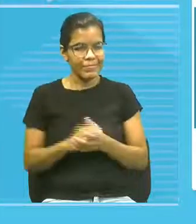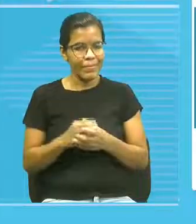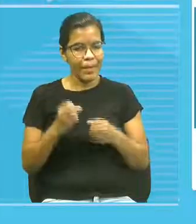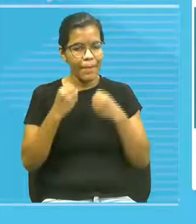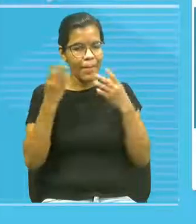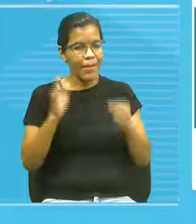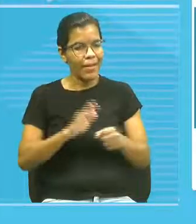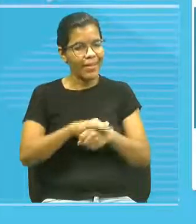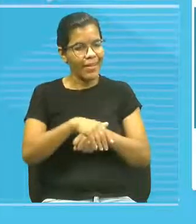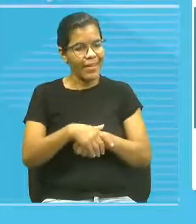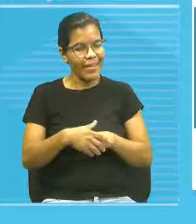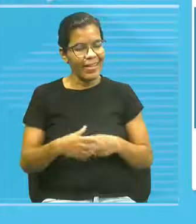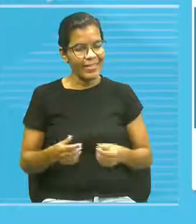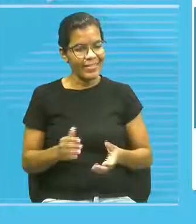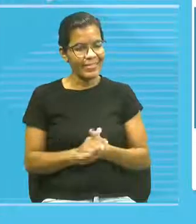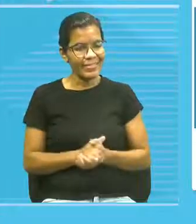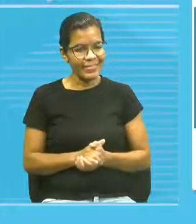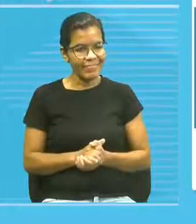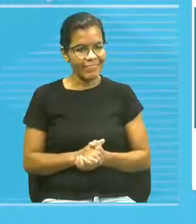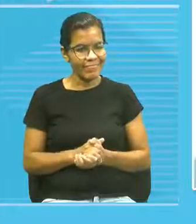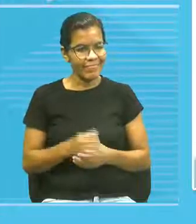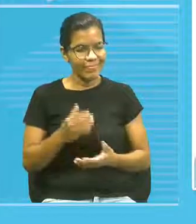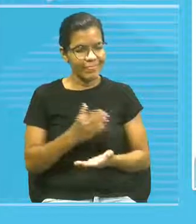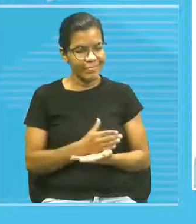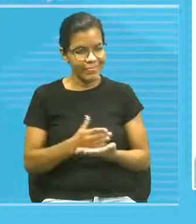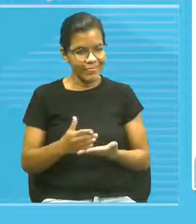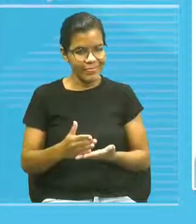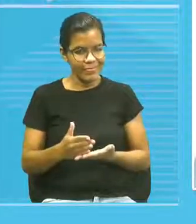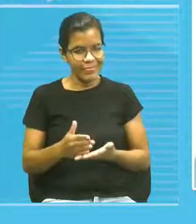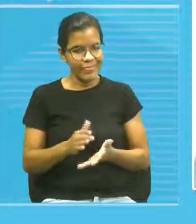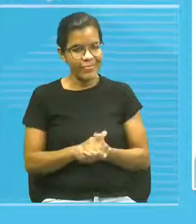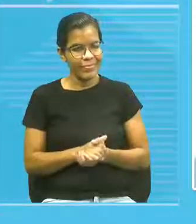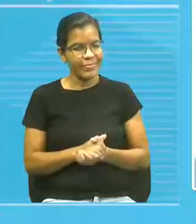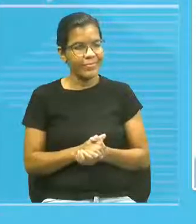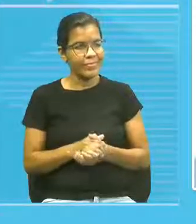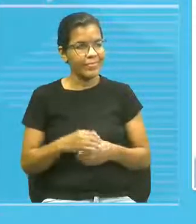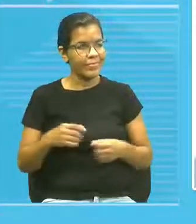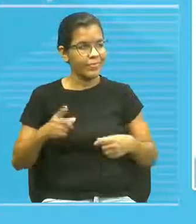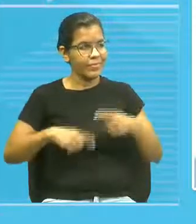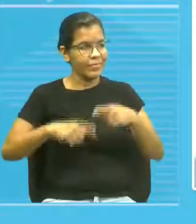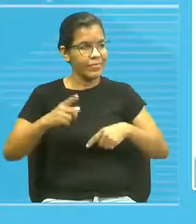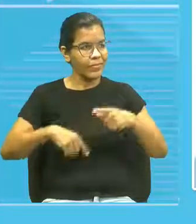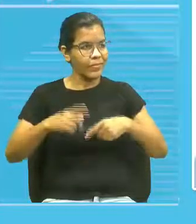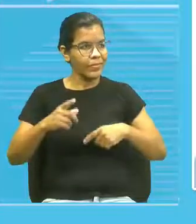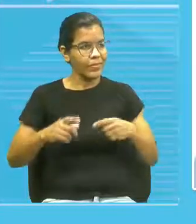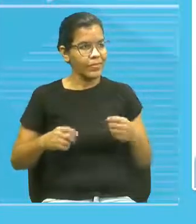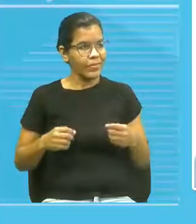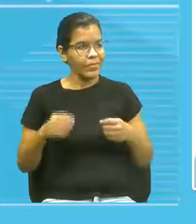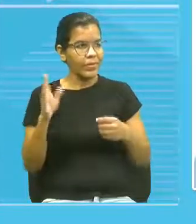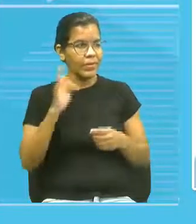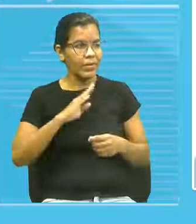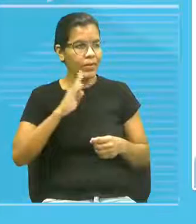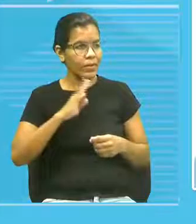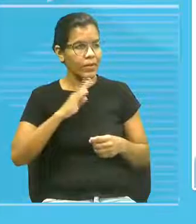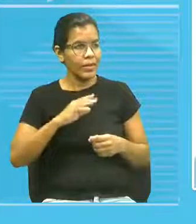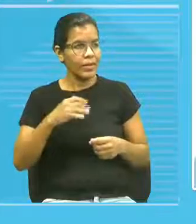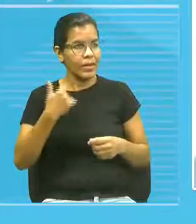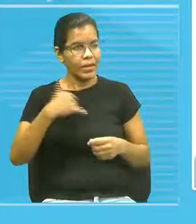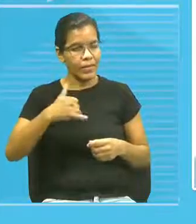Sandra. Boa tarde. Vamos começar. Então, o objeto do conhecimento é essa